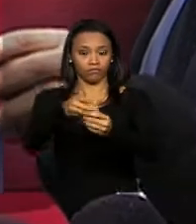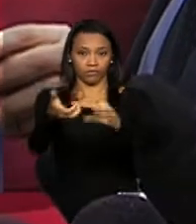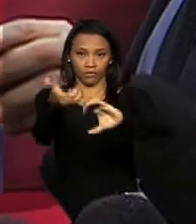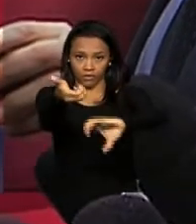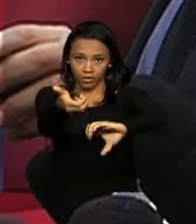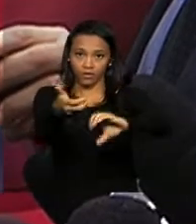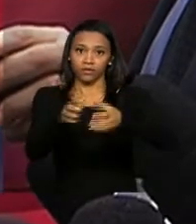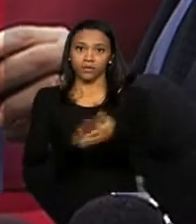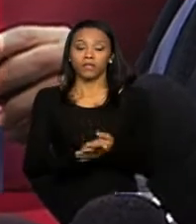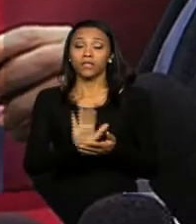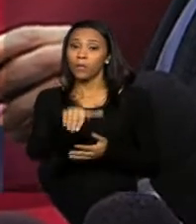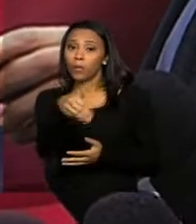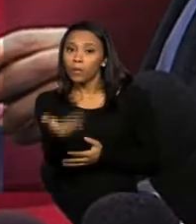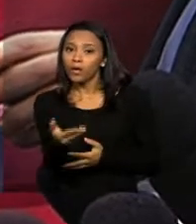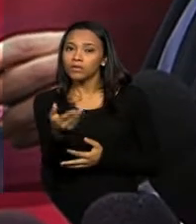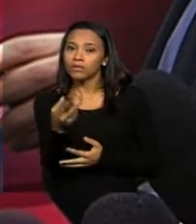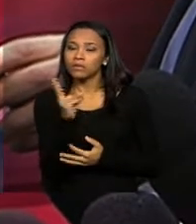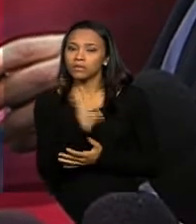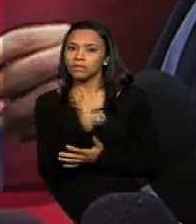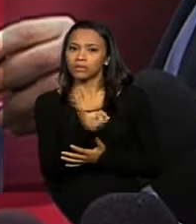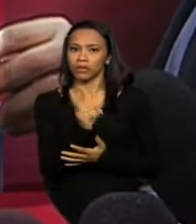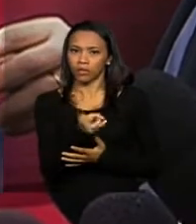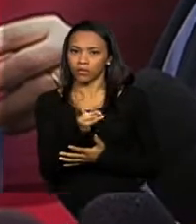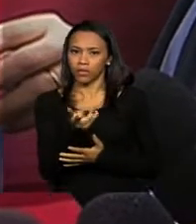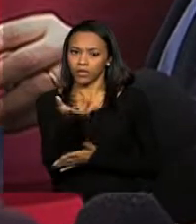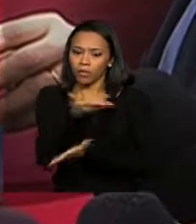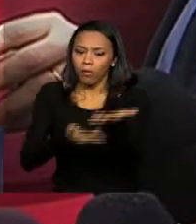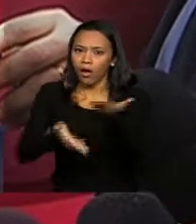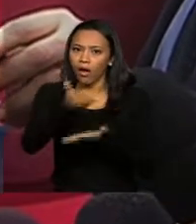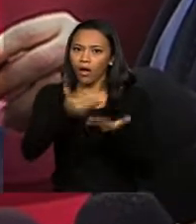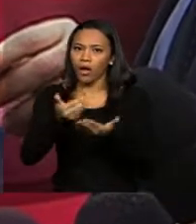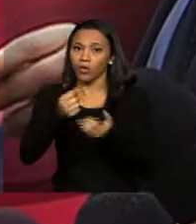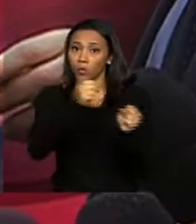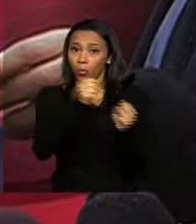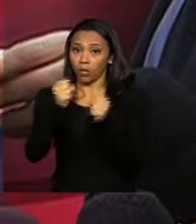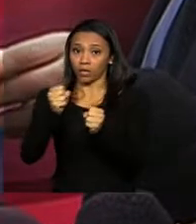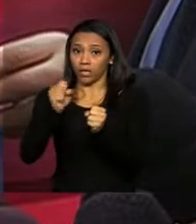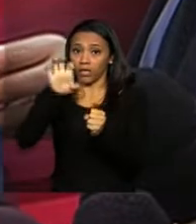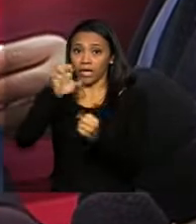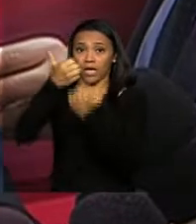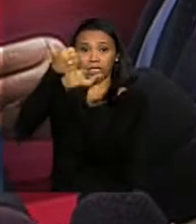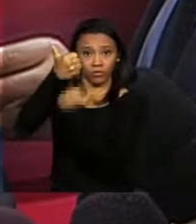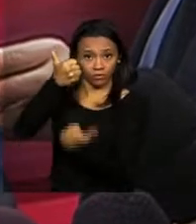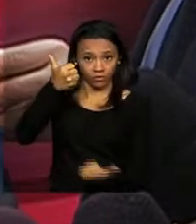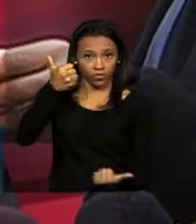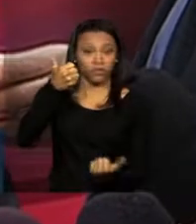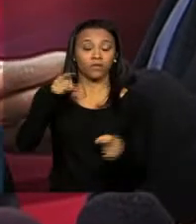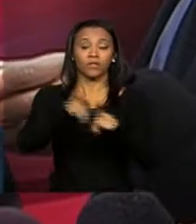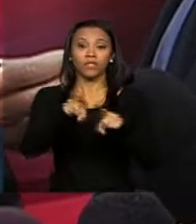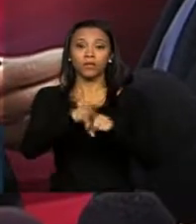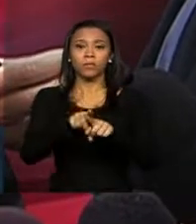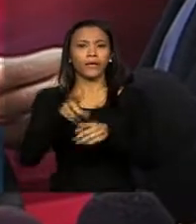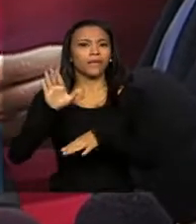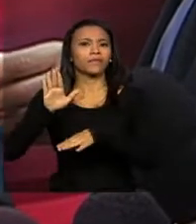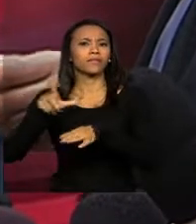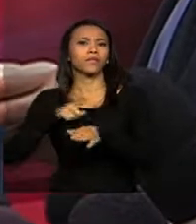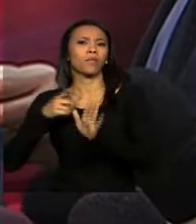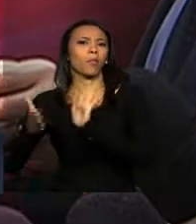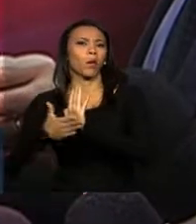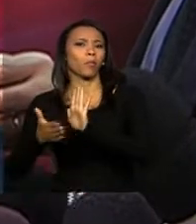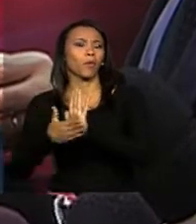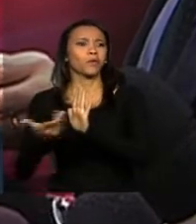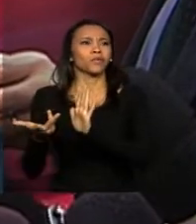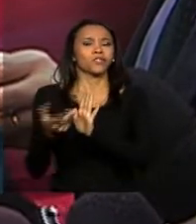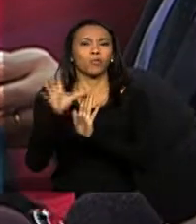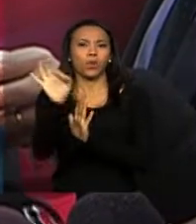acho que com a conversa entre o executivo e o legislativo Até porque eu faço um parêntese muitas vezes o Executivo tem uma proposta percentual